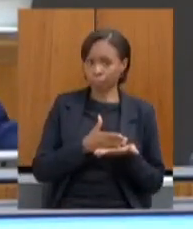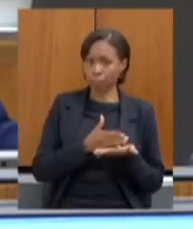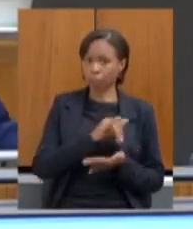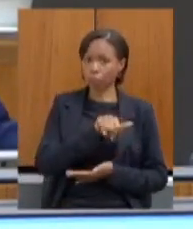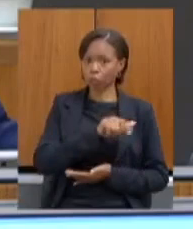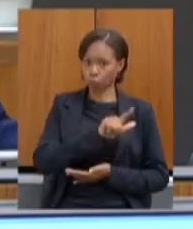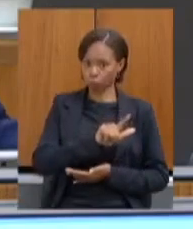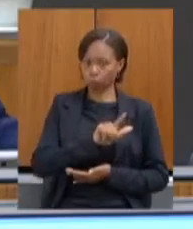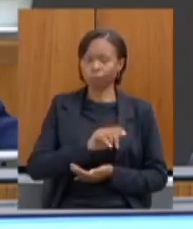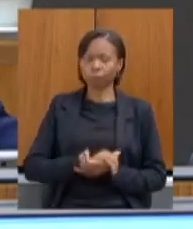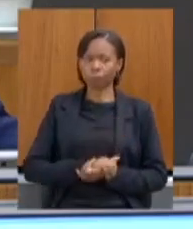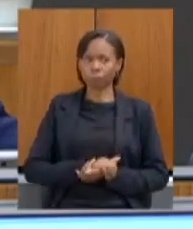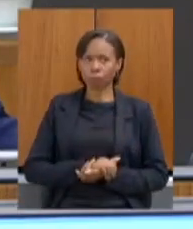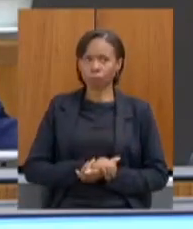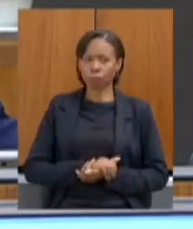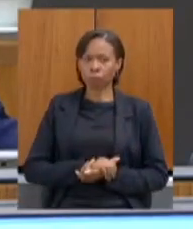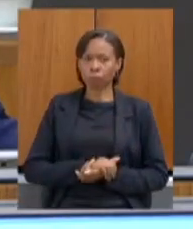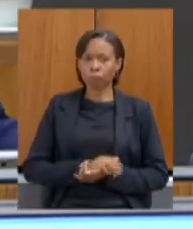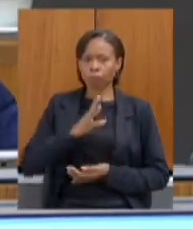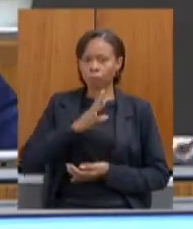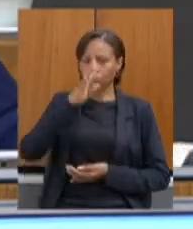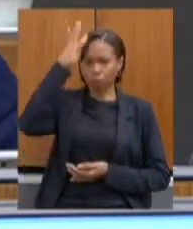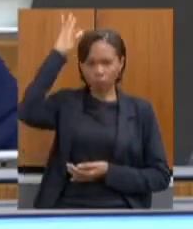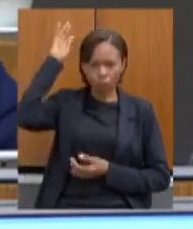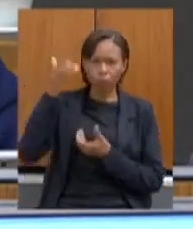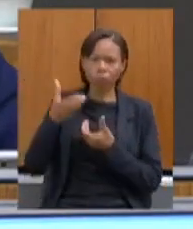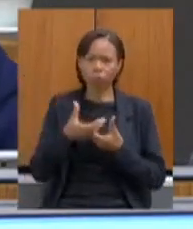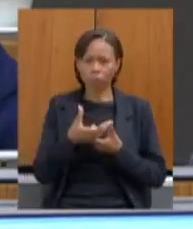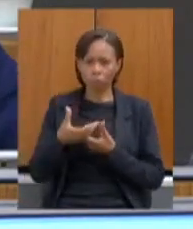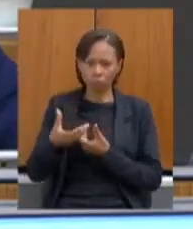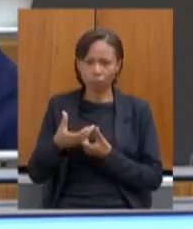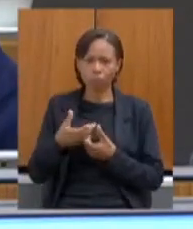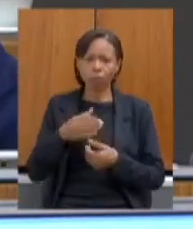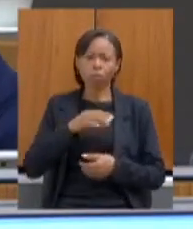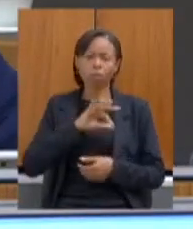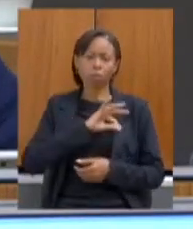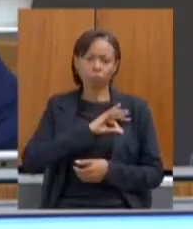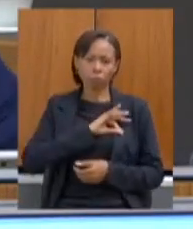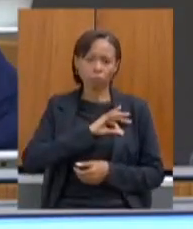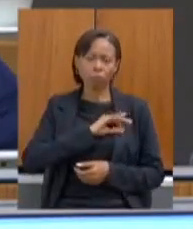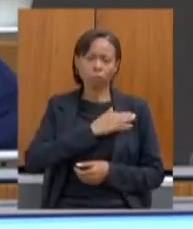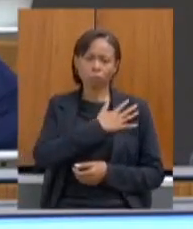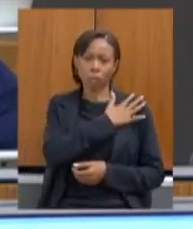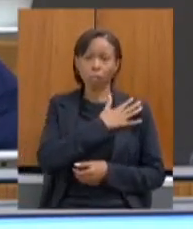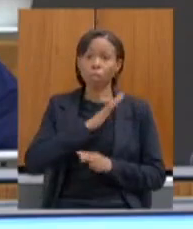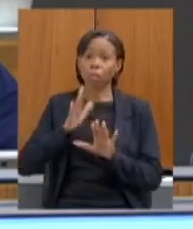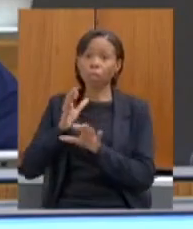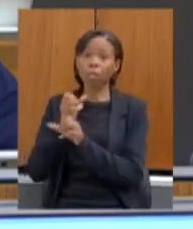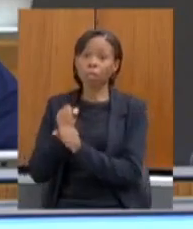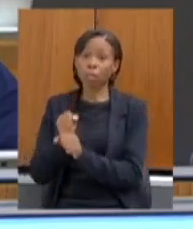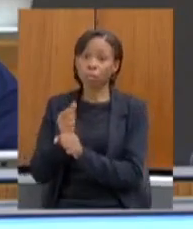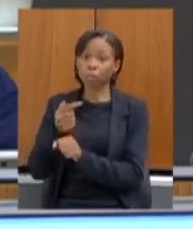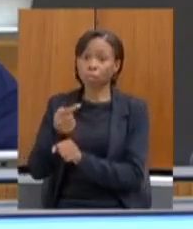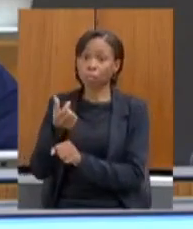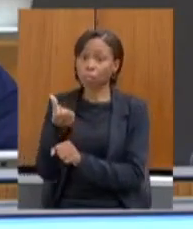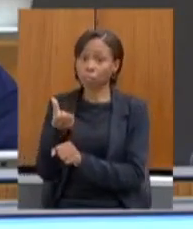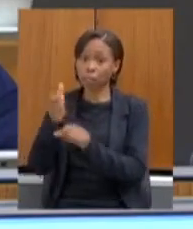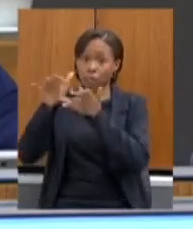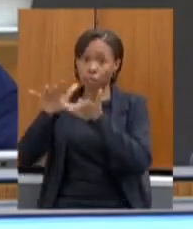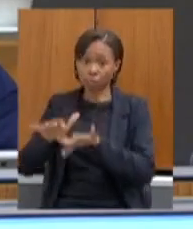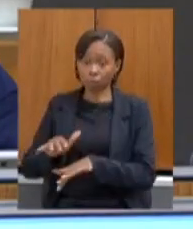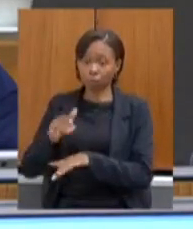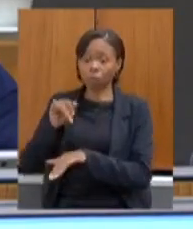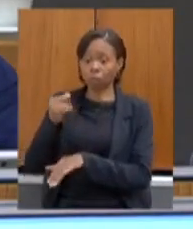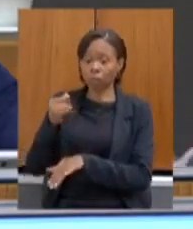bombeiros militares e polícia militar, não, estamos voltando, estamos falando de 76 escrivãos convocados em janeiro, 33 delegados